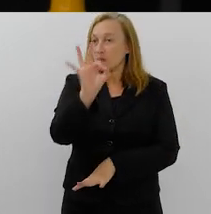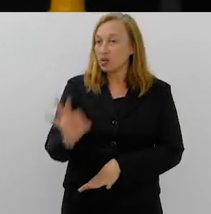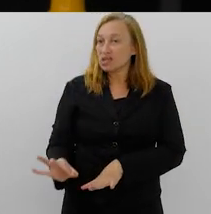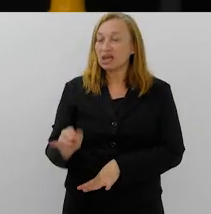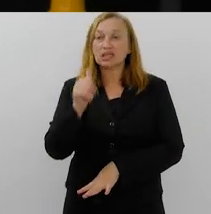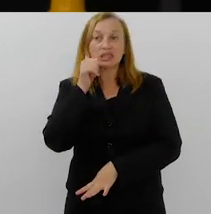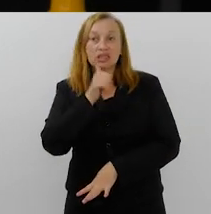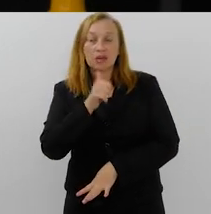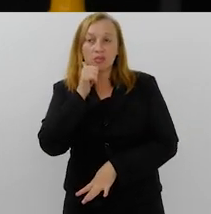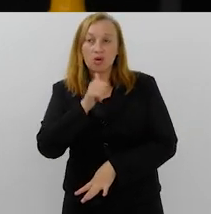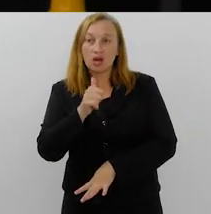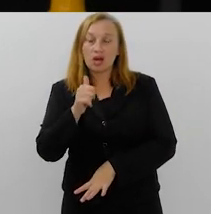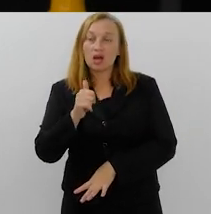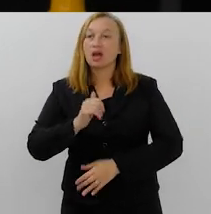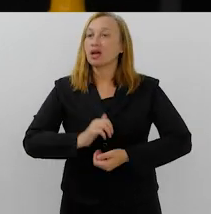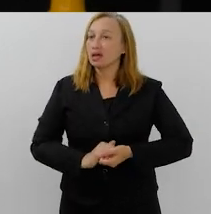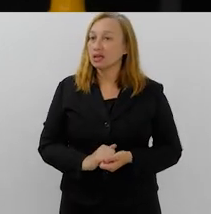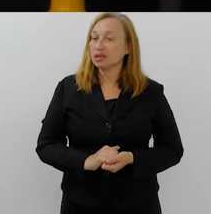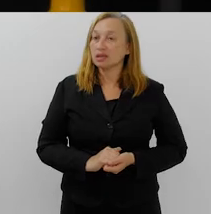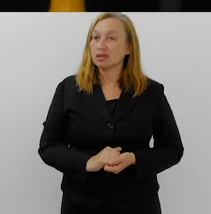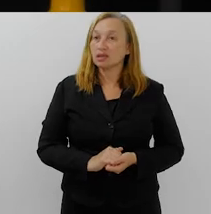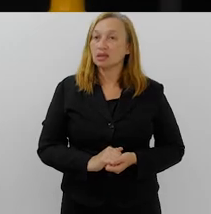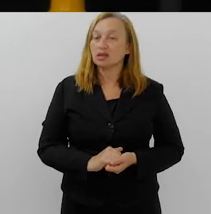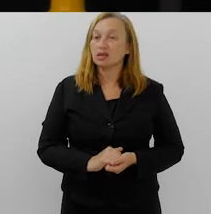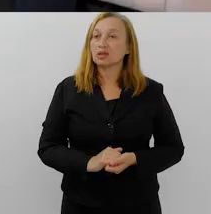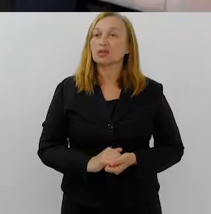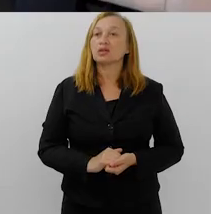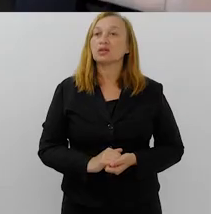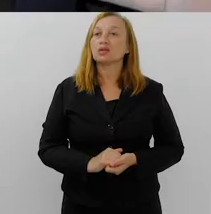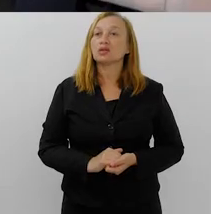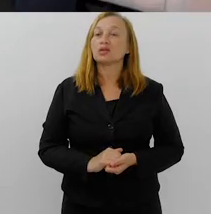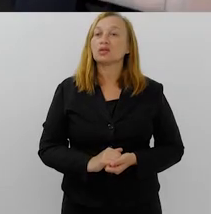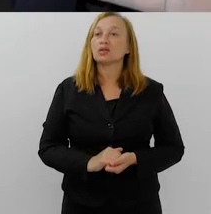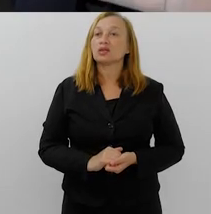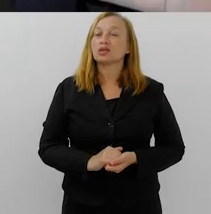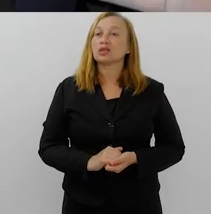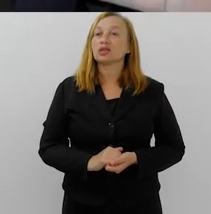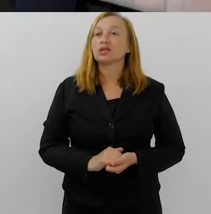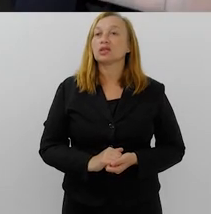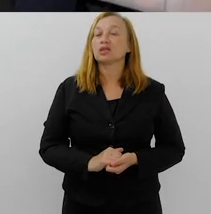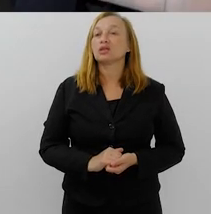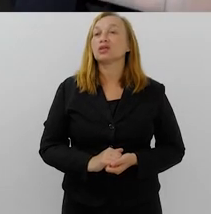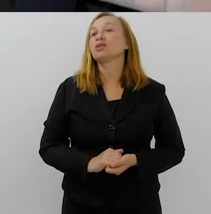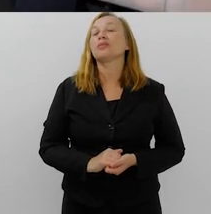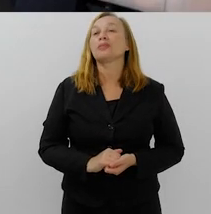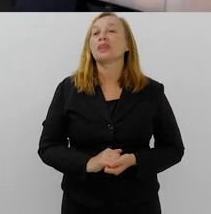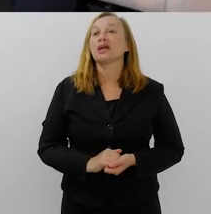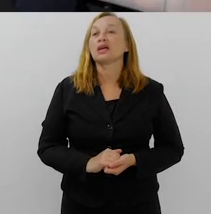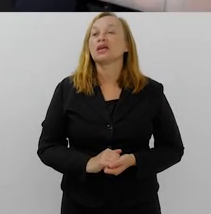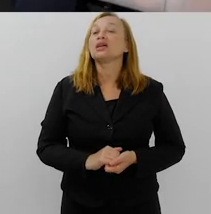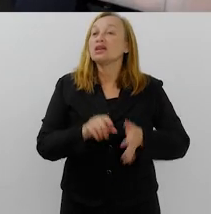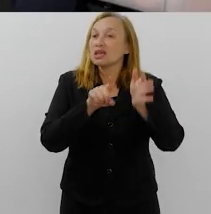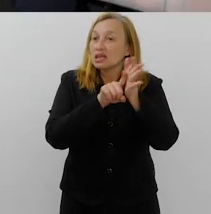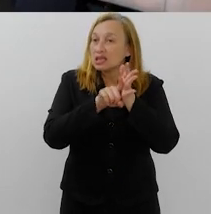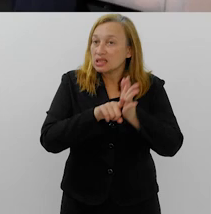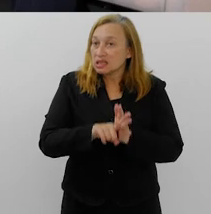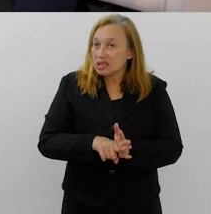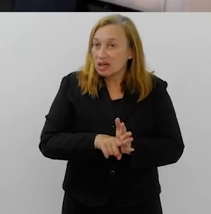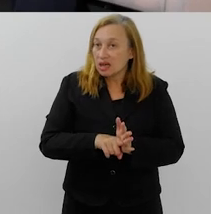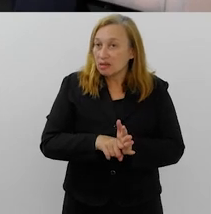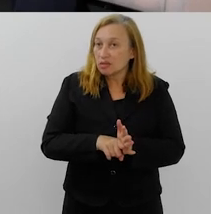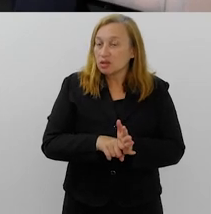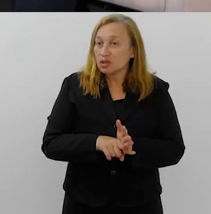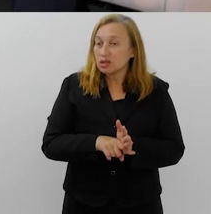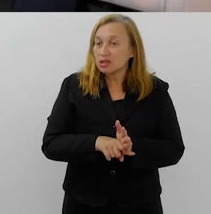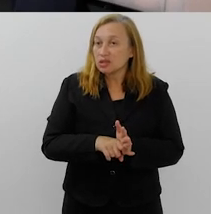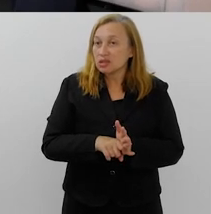porcentagem das mulheres na faixa de de de es populacional que estão cobertas ou seja estão com as suas comos seus